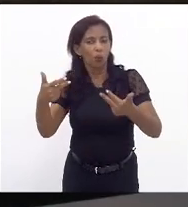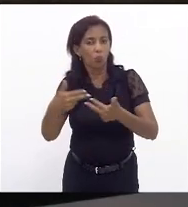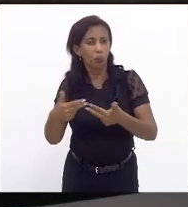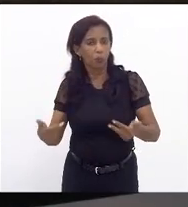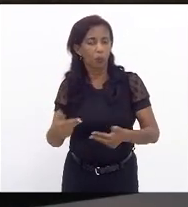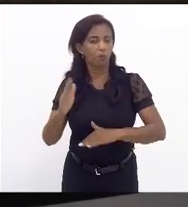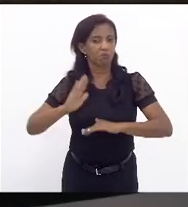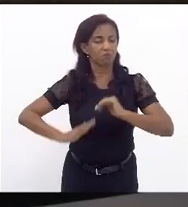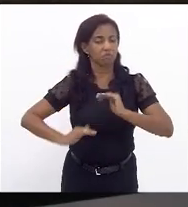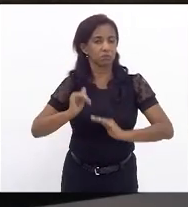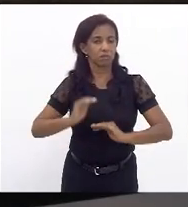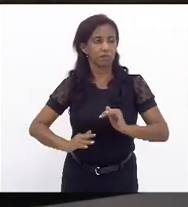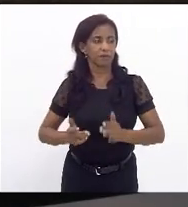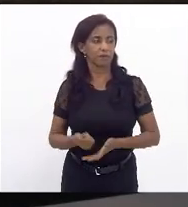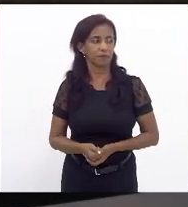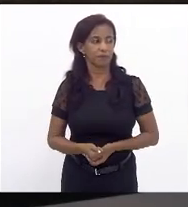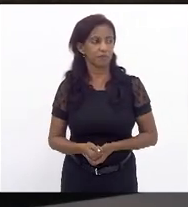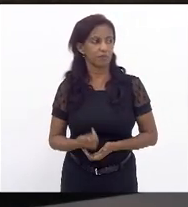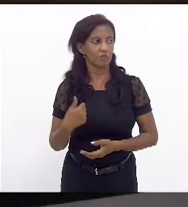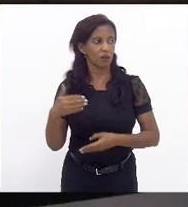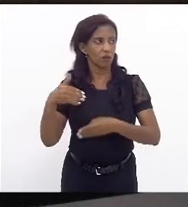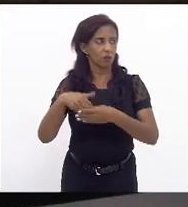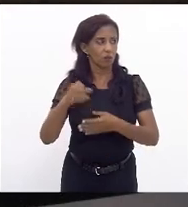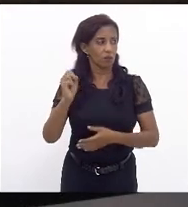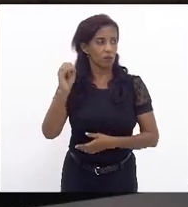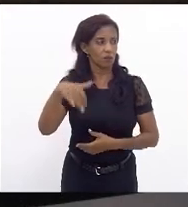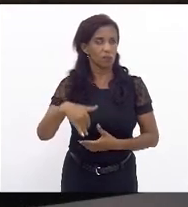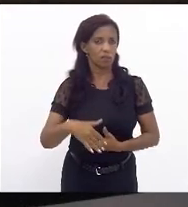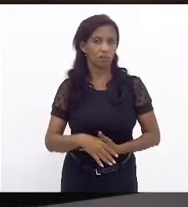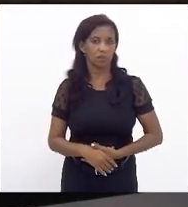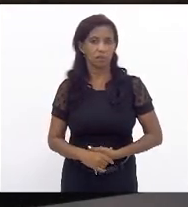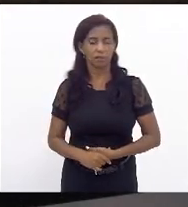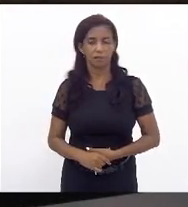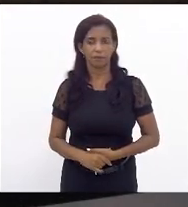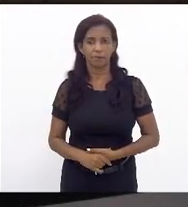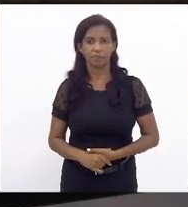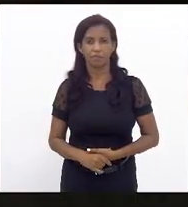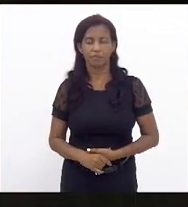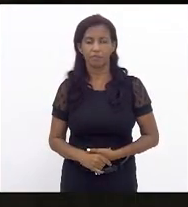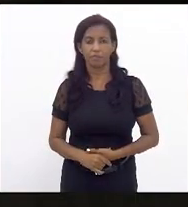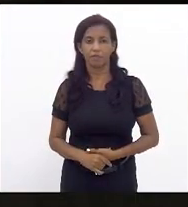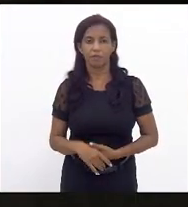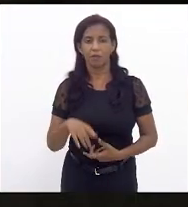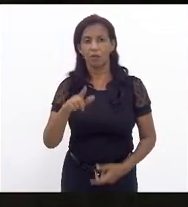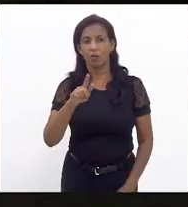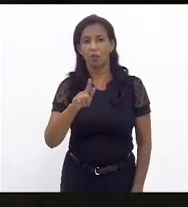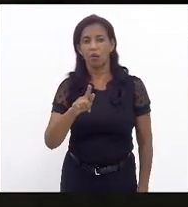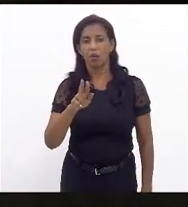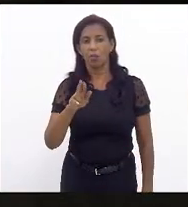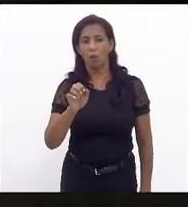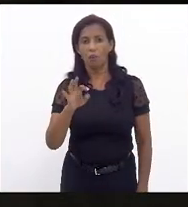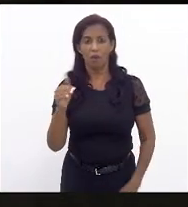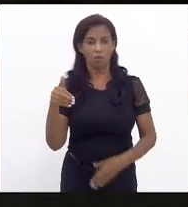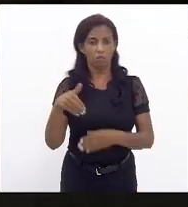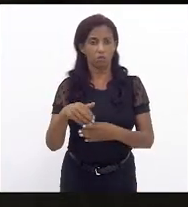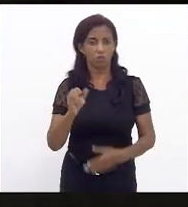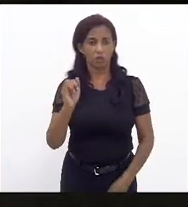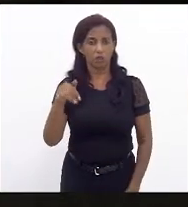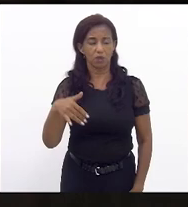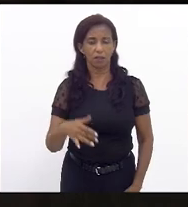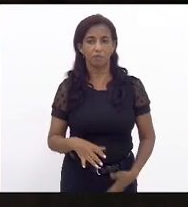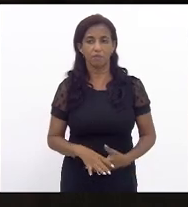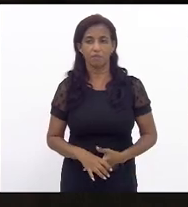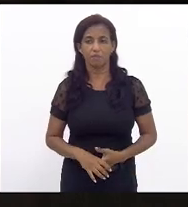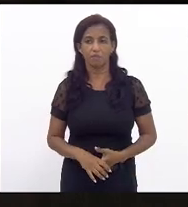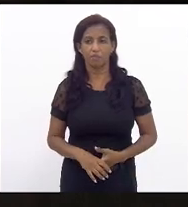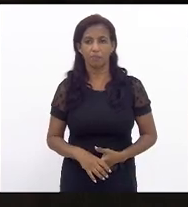qualificações e competências, eu voto sim. Deputado Márcio Galberto, vota sim.